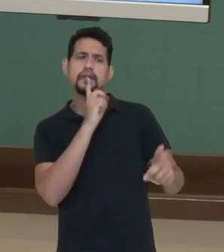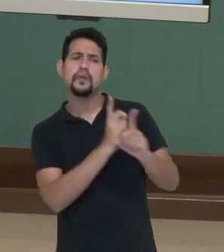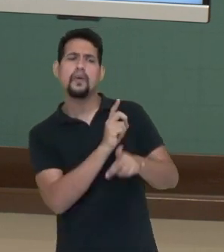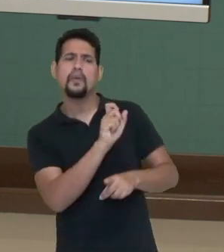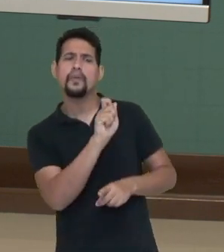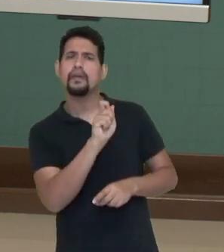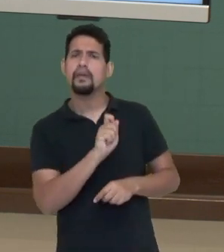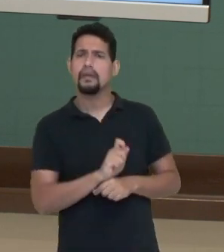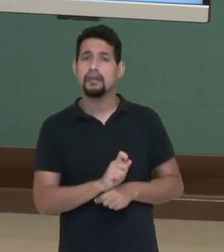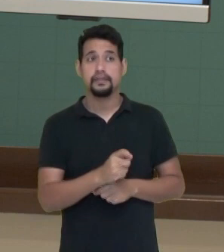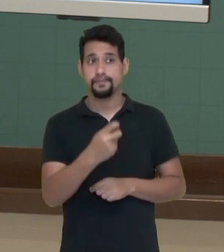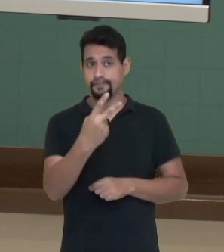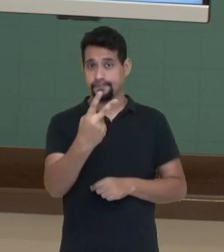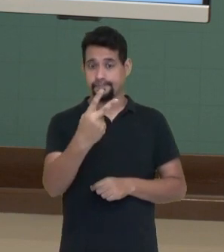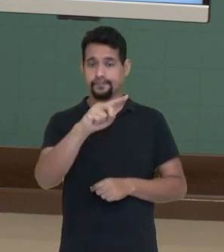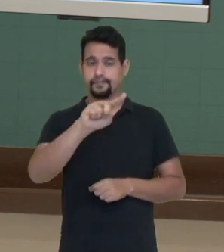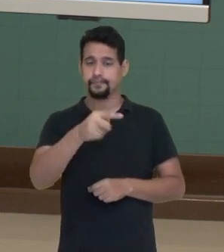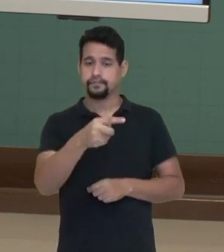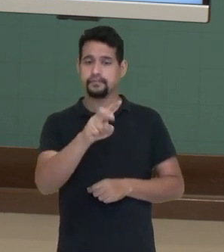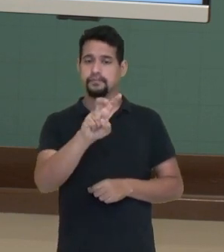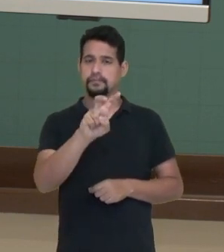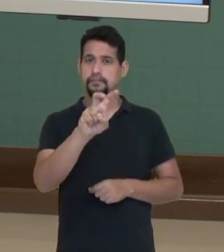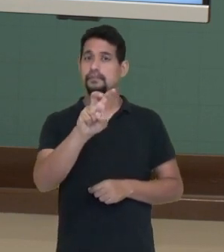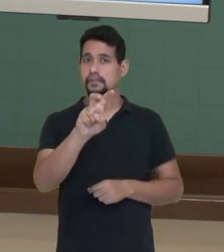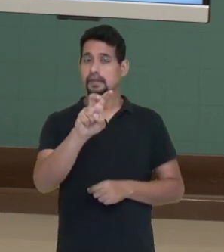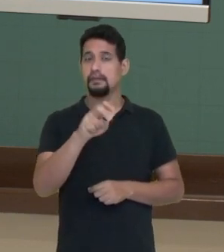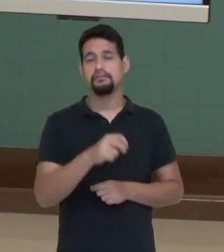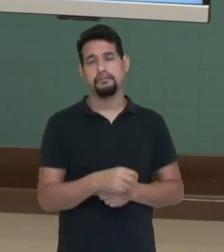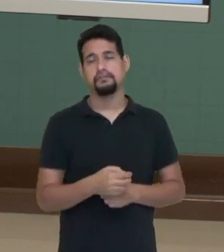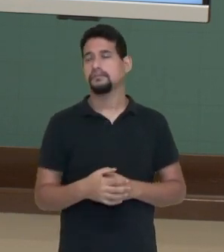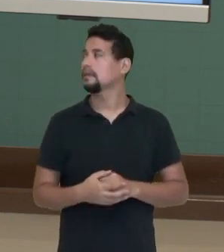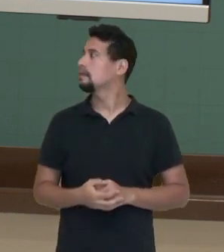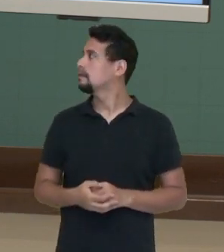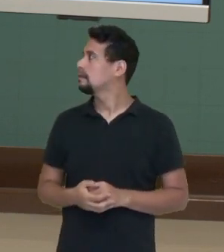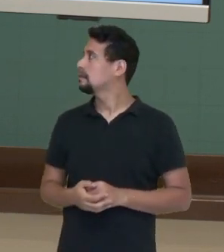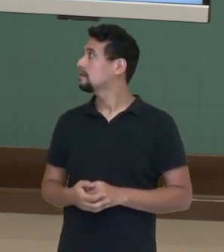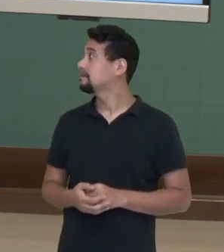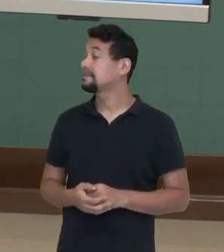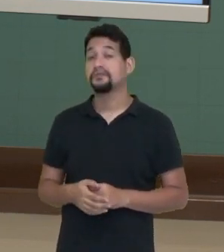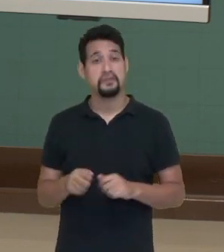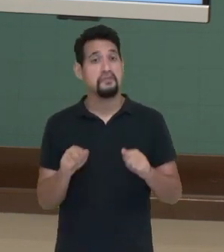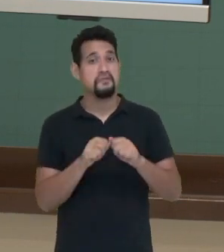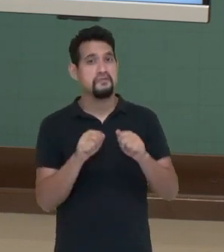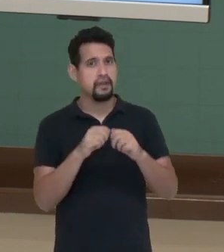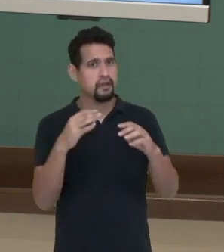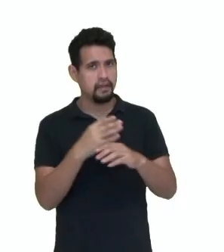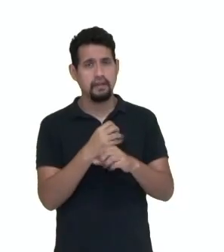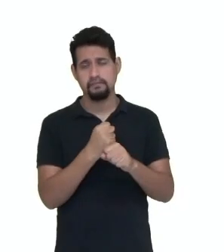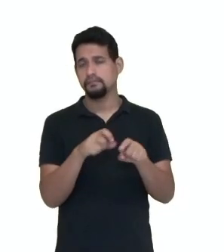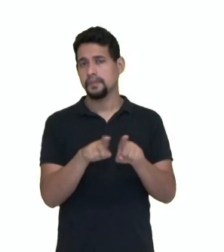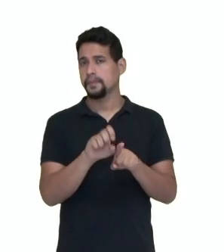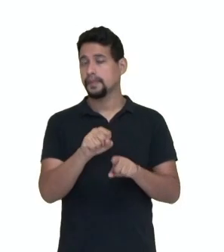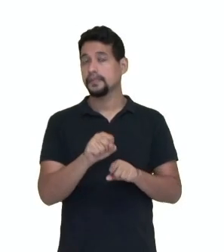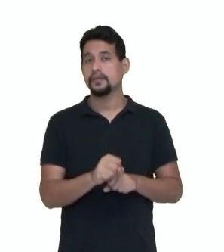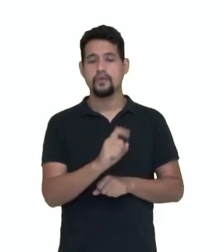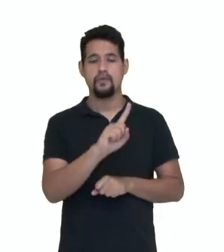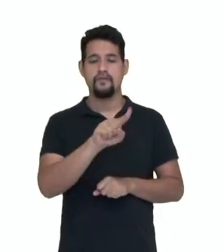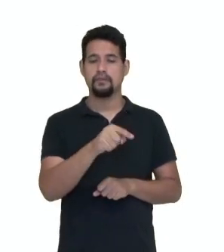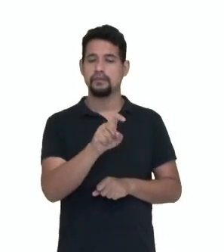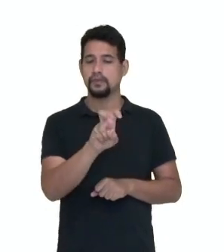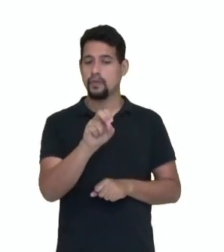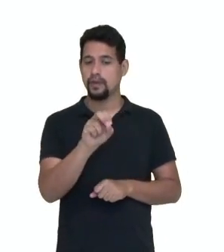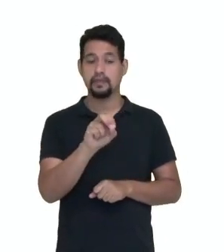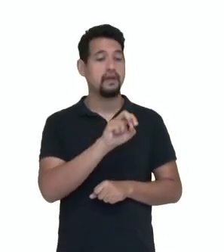ó, por 2,5, né? 2,50. Então, faz essa multiplicação também.